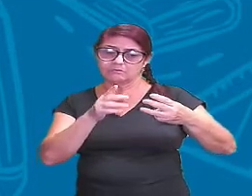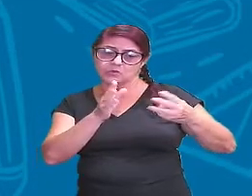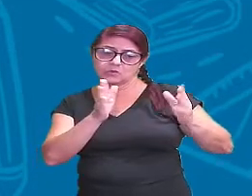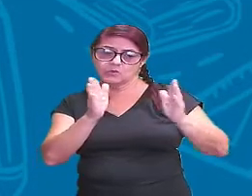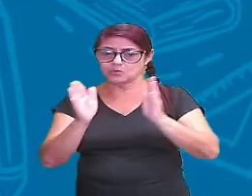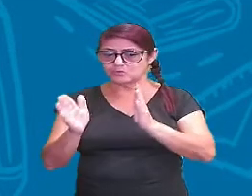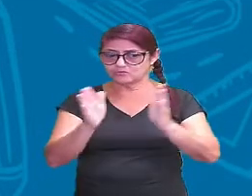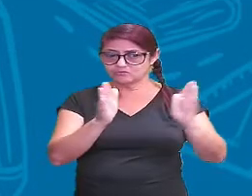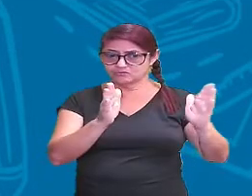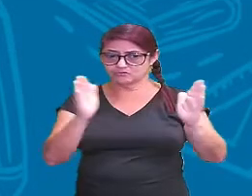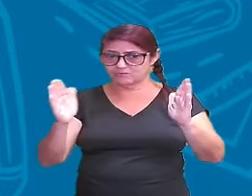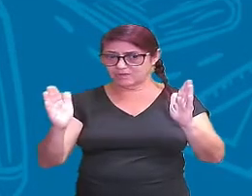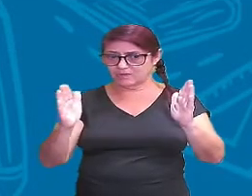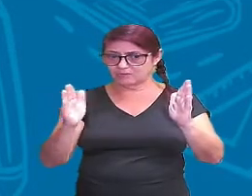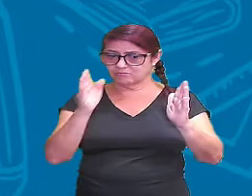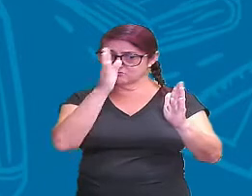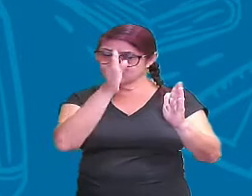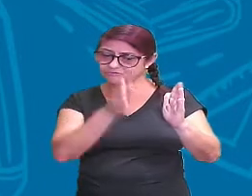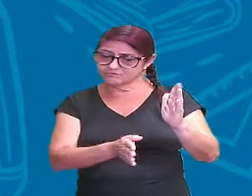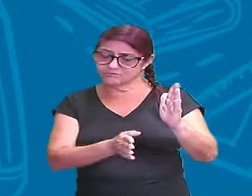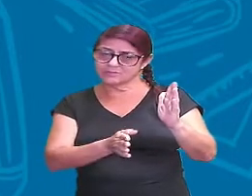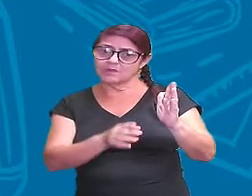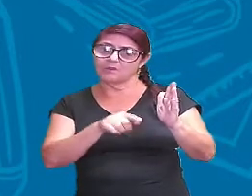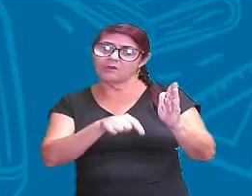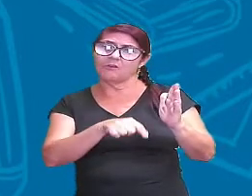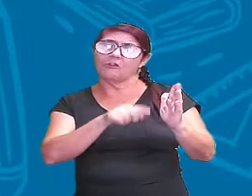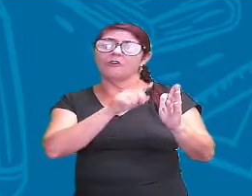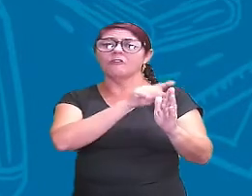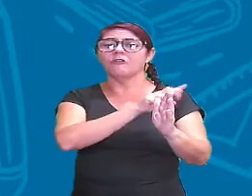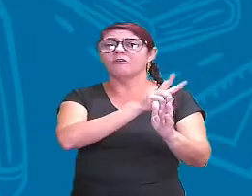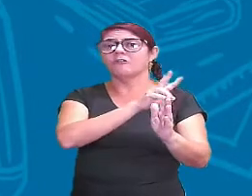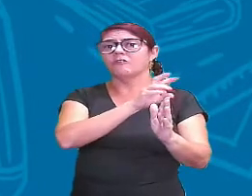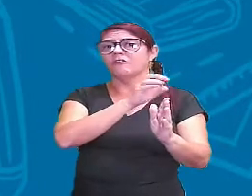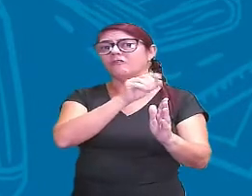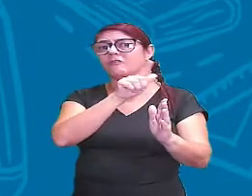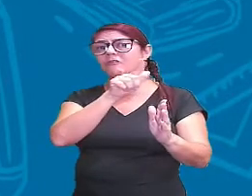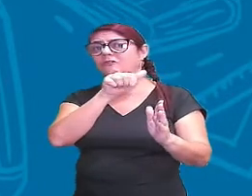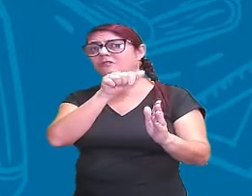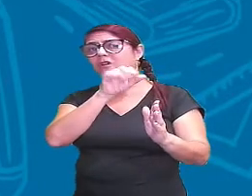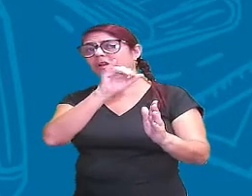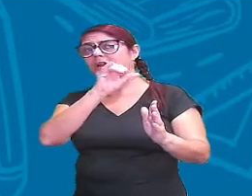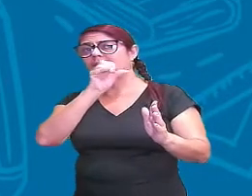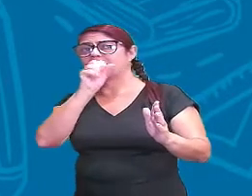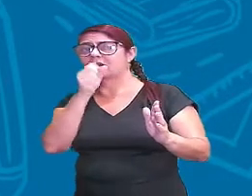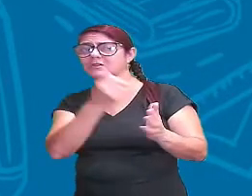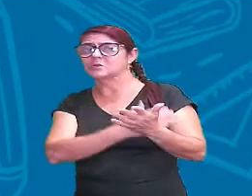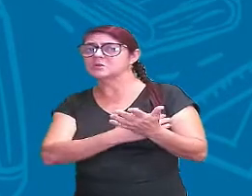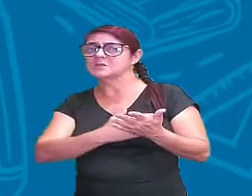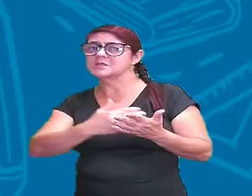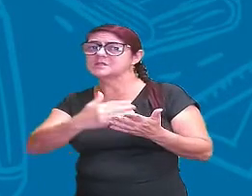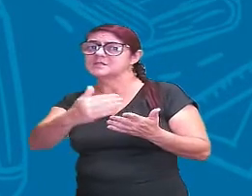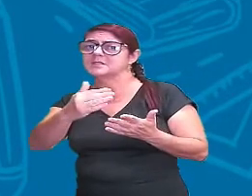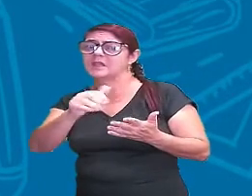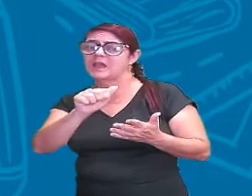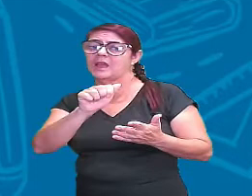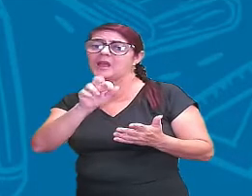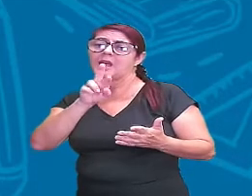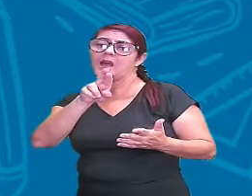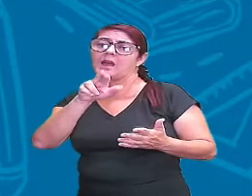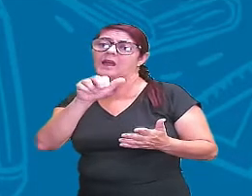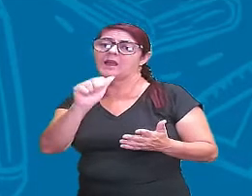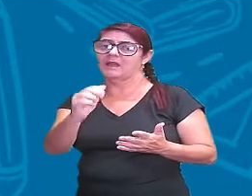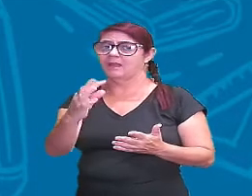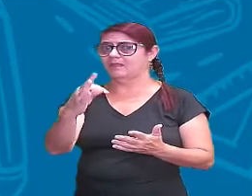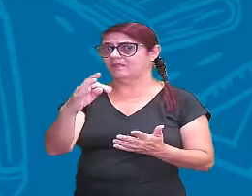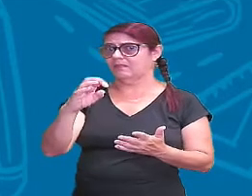atenção. Vejam só. O que acontece? O R no início de uma palavra, como a palavra